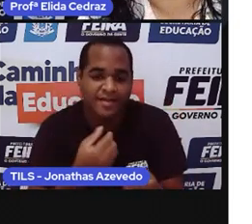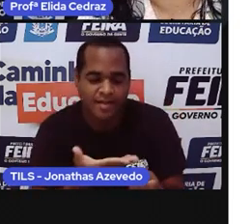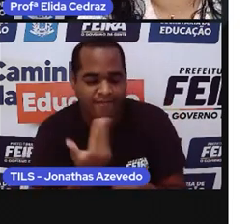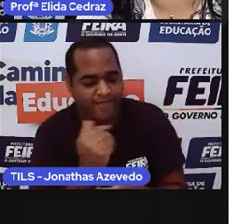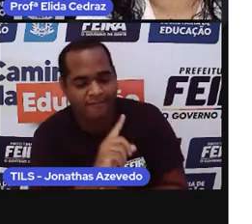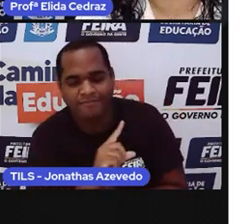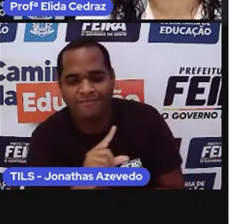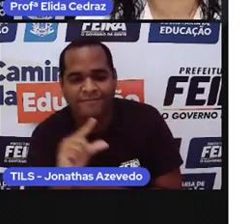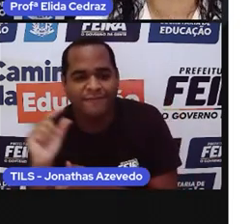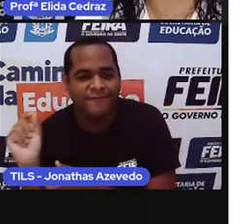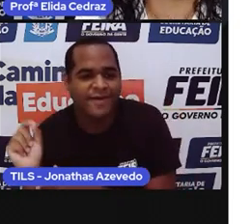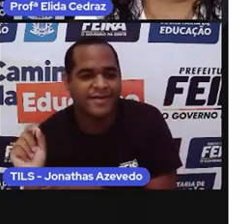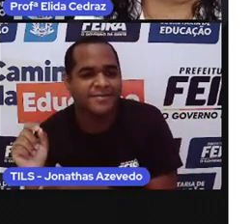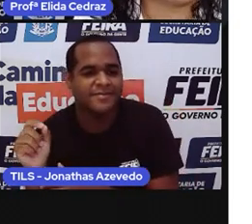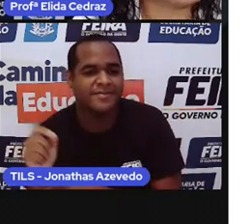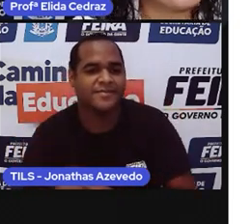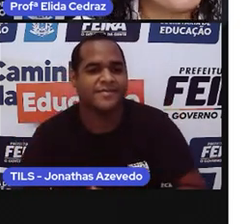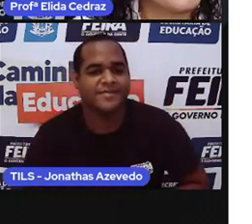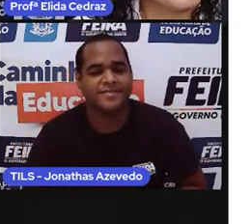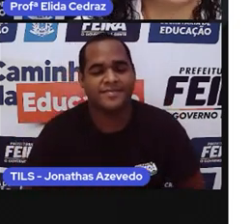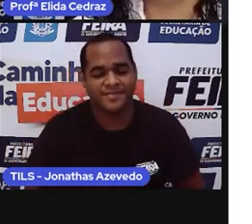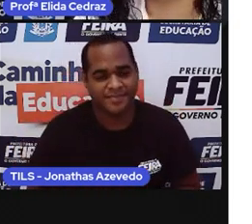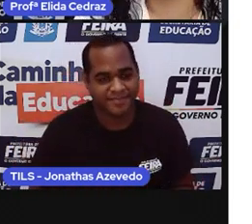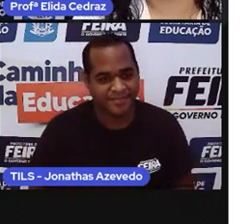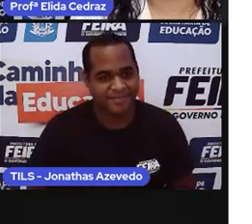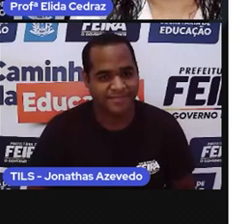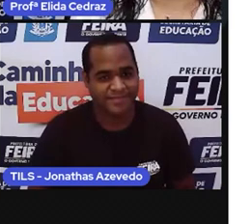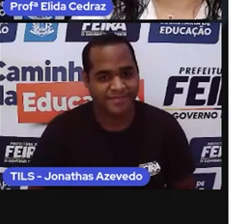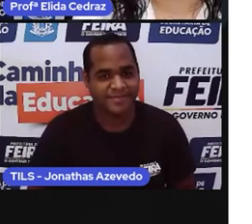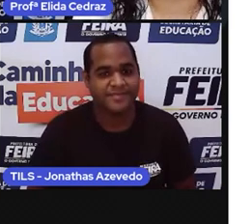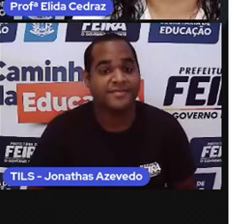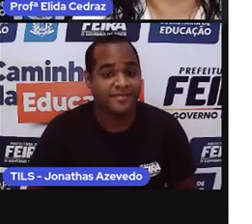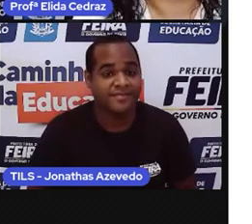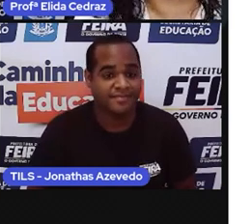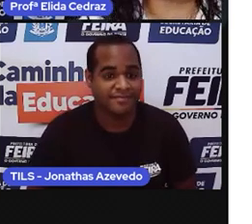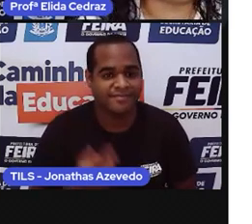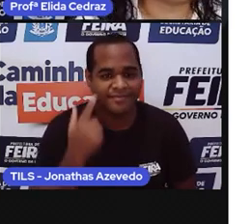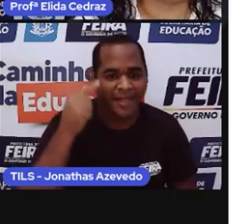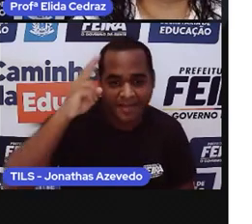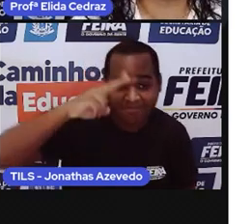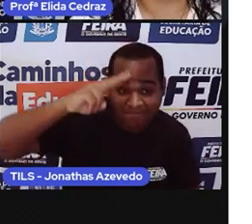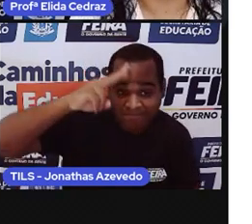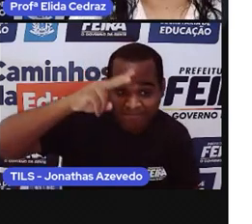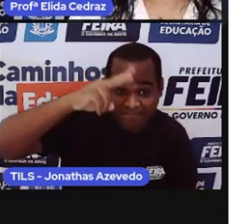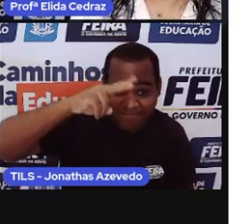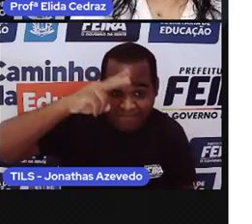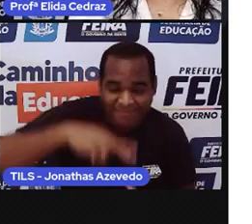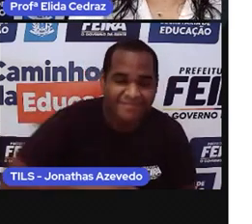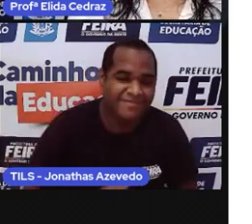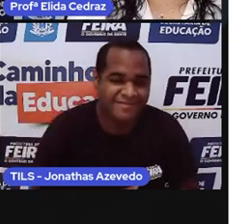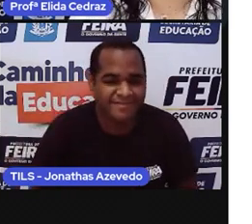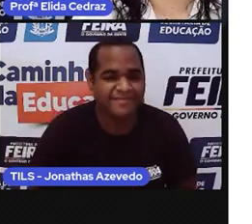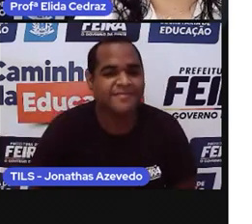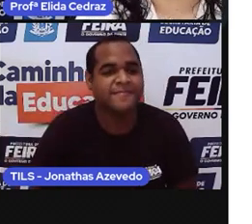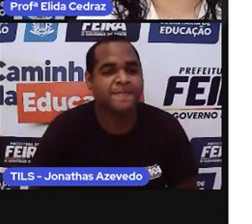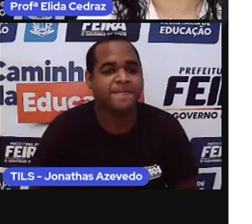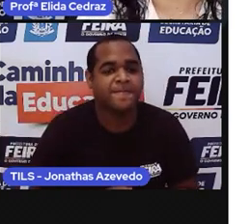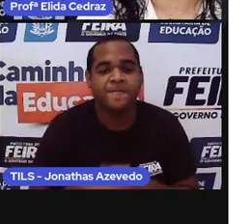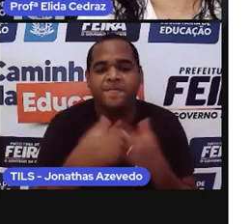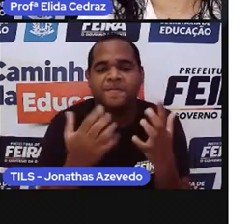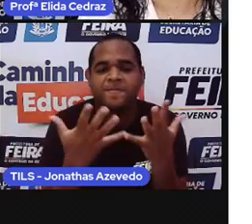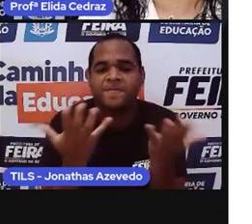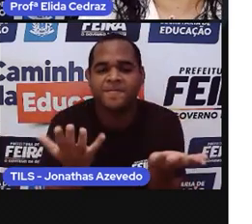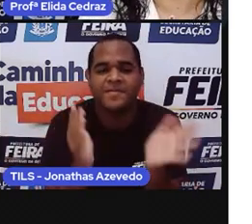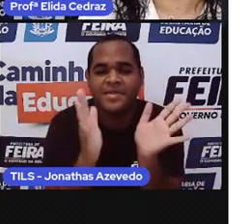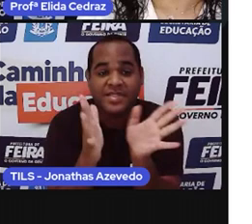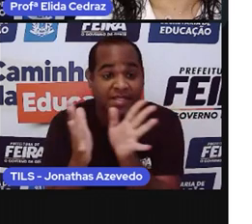bonito, diga adeus e vai embora. E aí, lembrou? Quantas vezes você